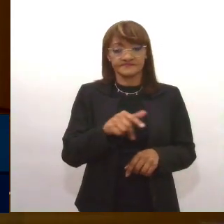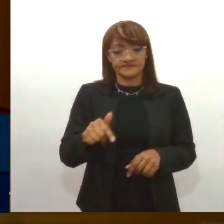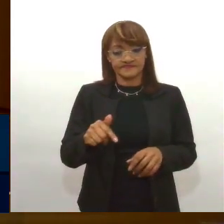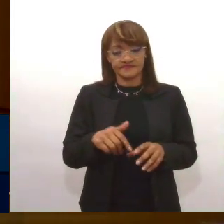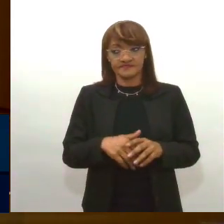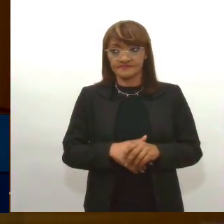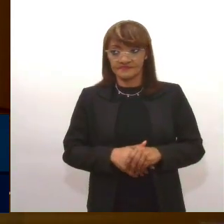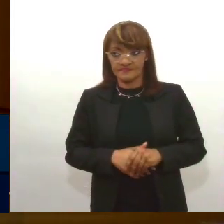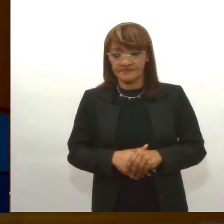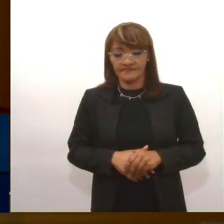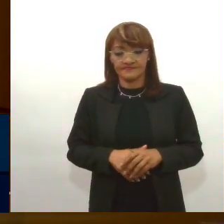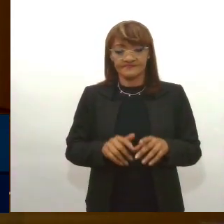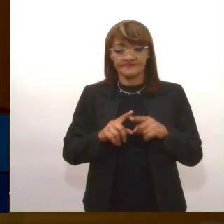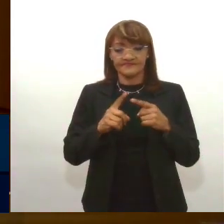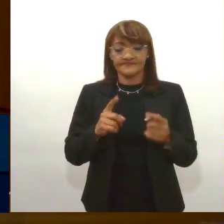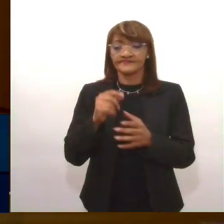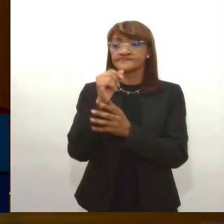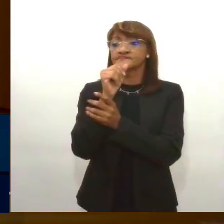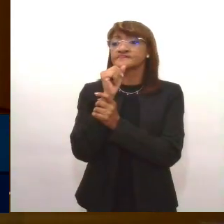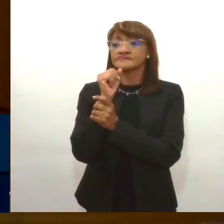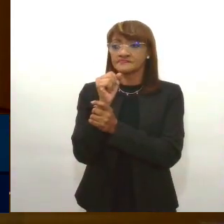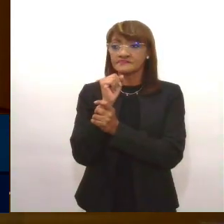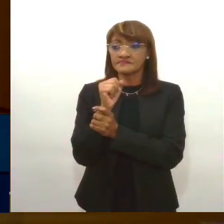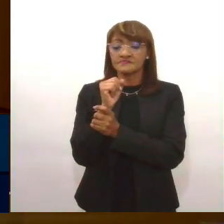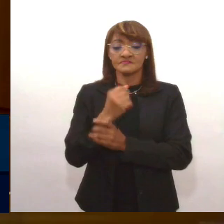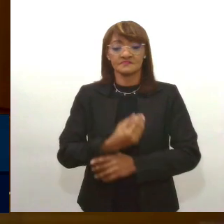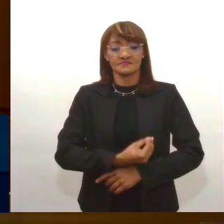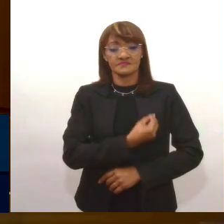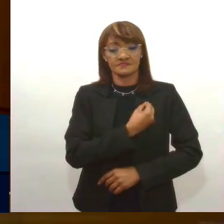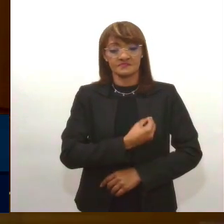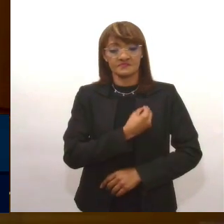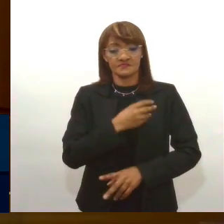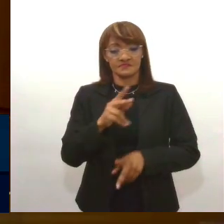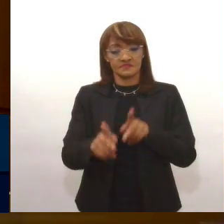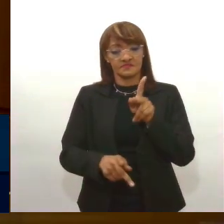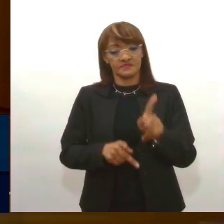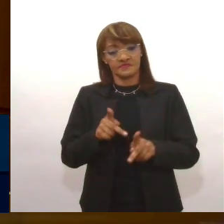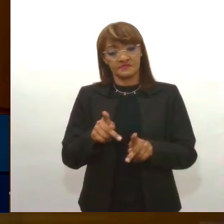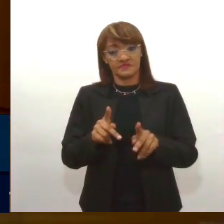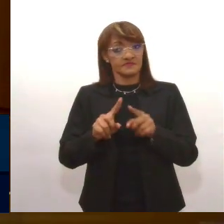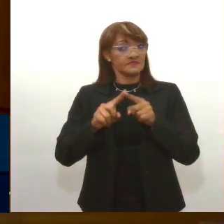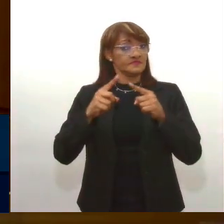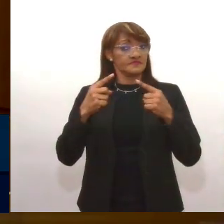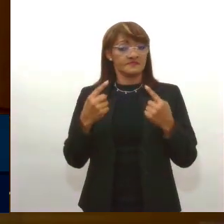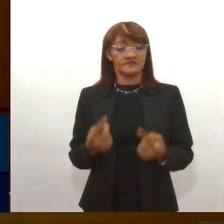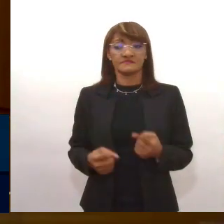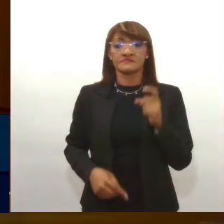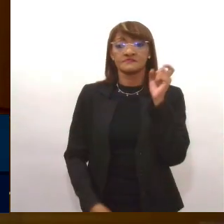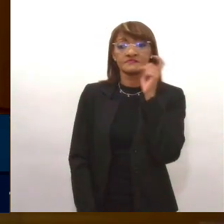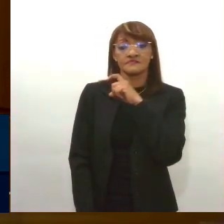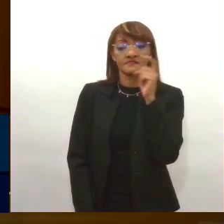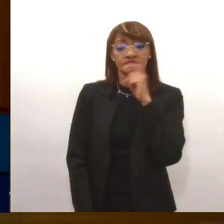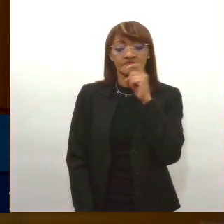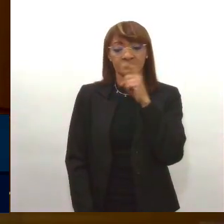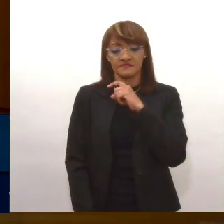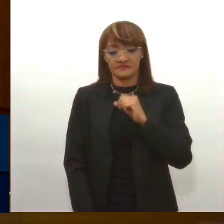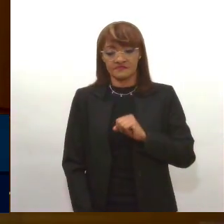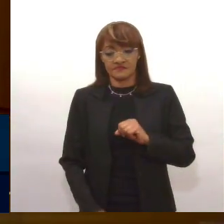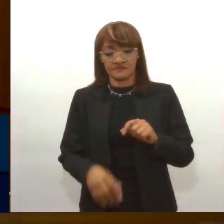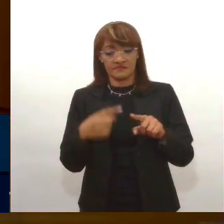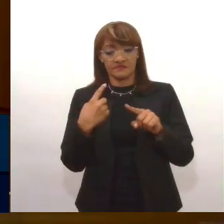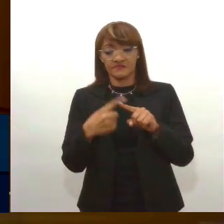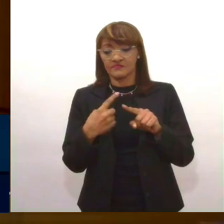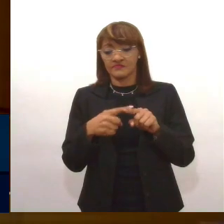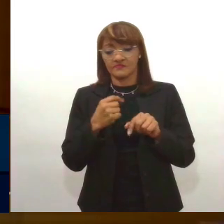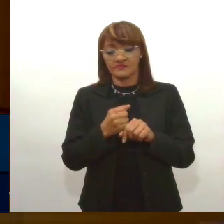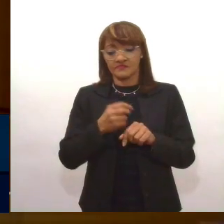qualidade de vida da população Mas isso é uma mentira porque a Prefeitura de Aracaju não sentou